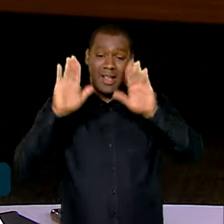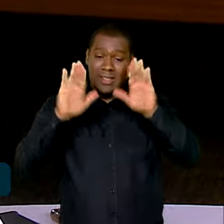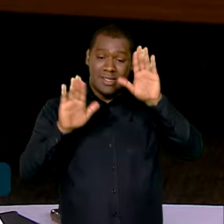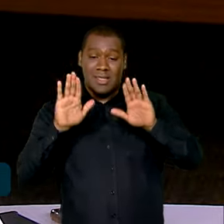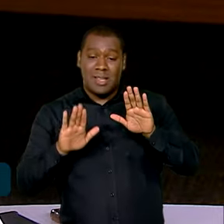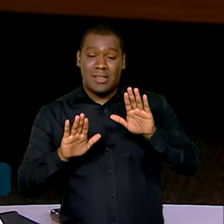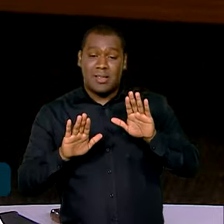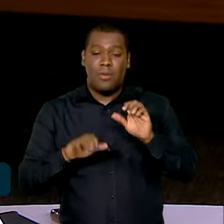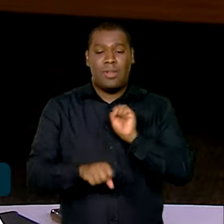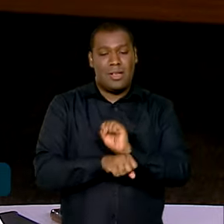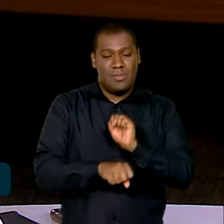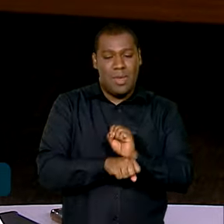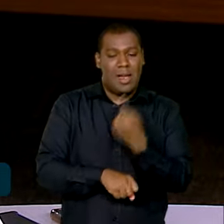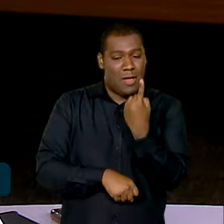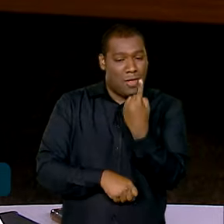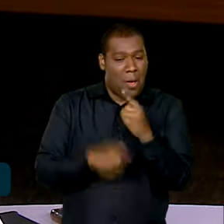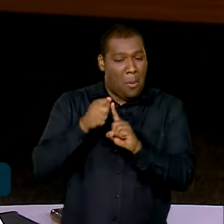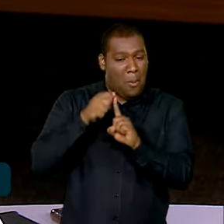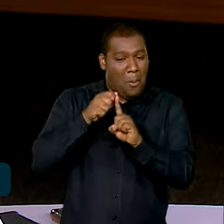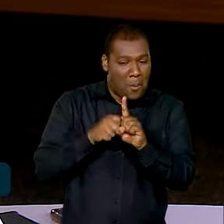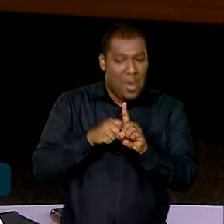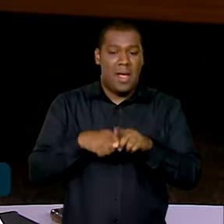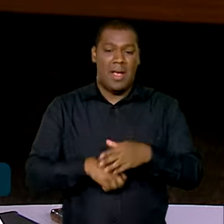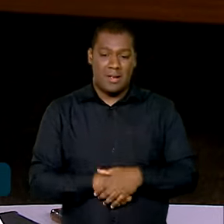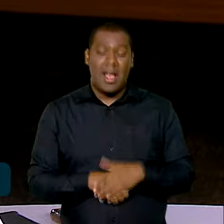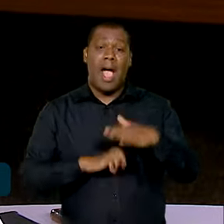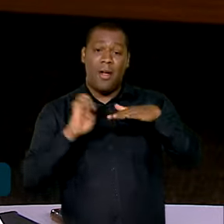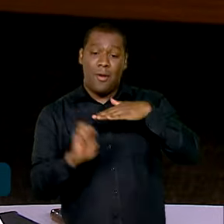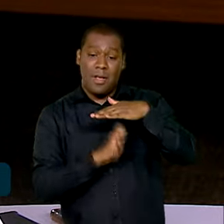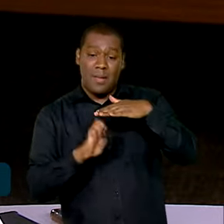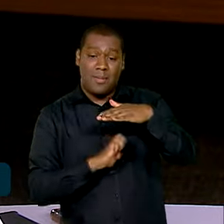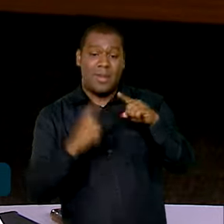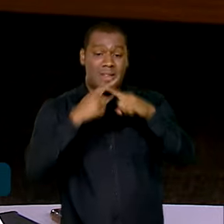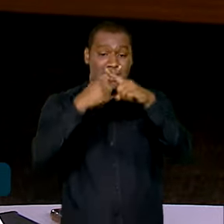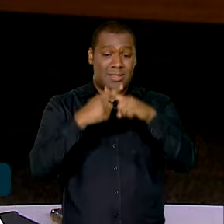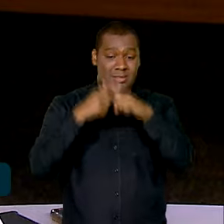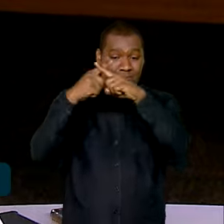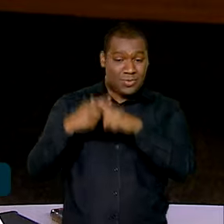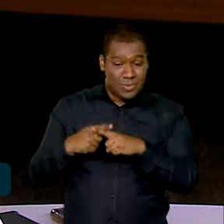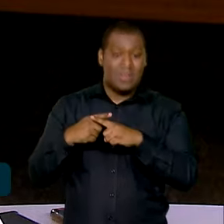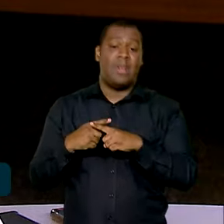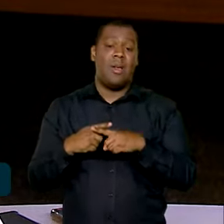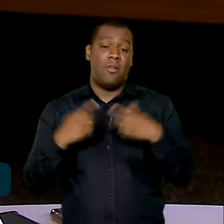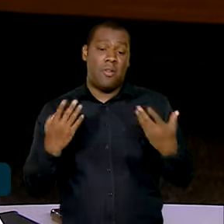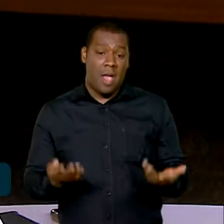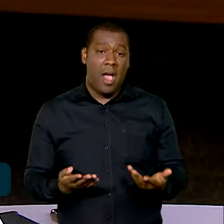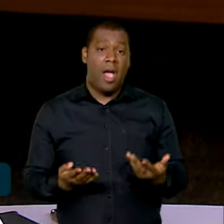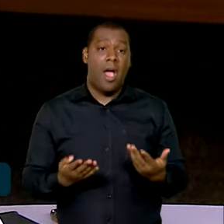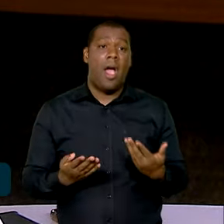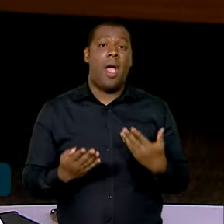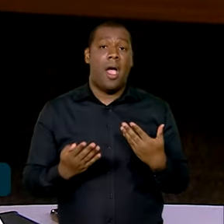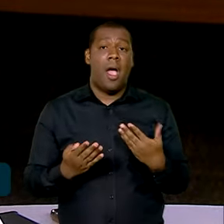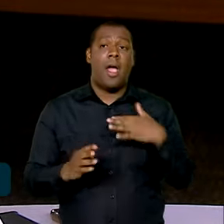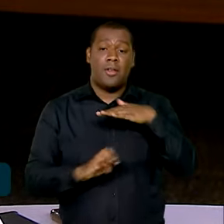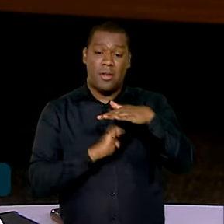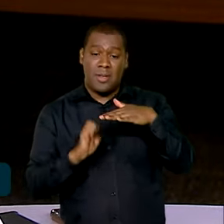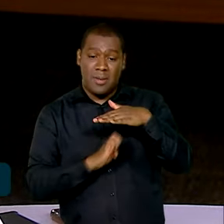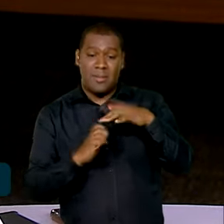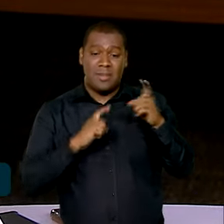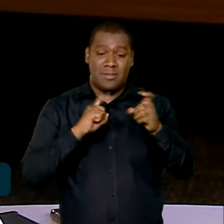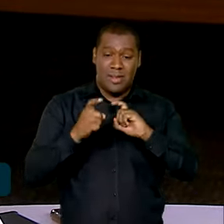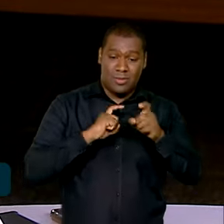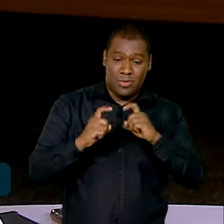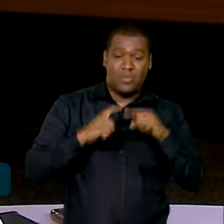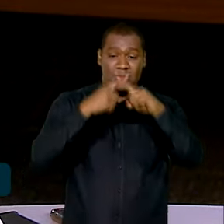dias. Eventualmente, se tem mais de uma empresa disputando, pode ter recurso administrativo dessa licitação. Enfim,